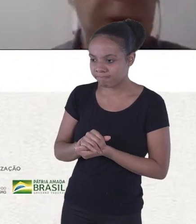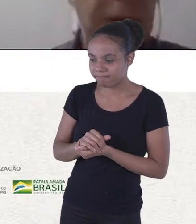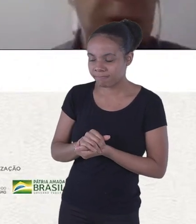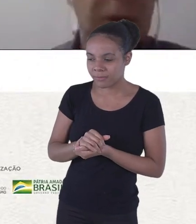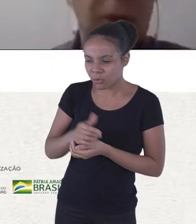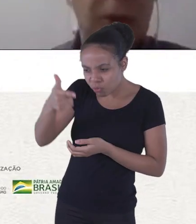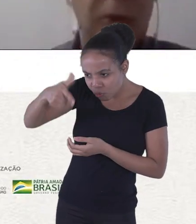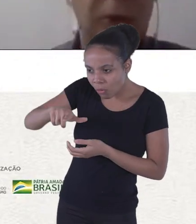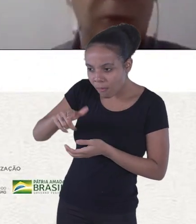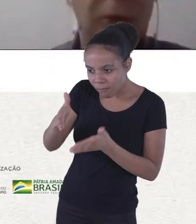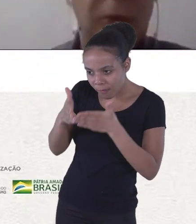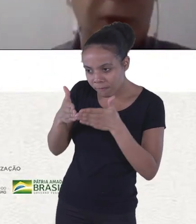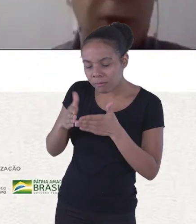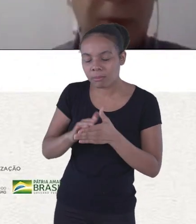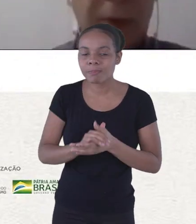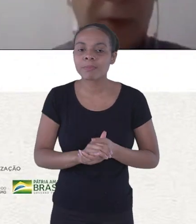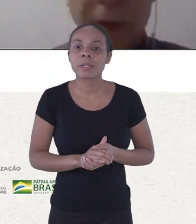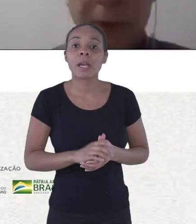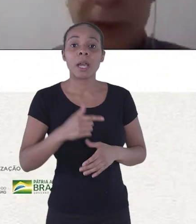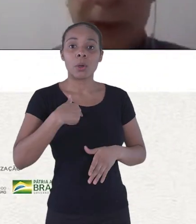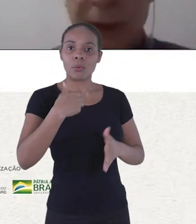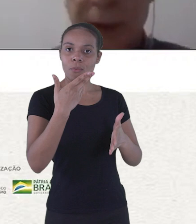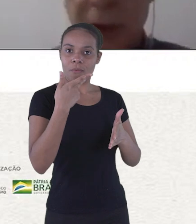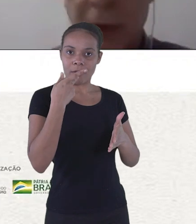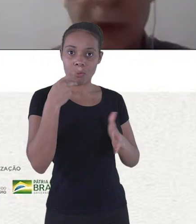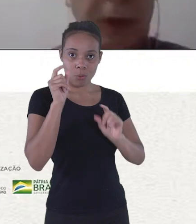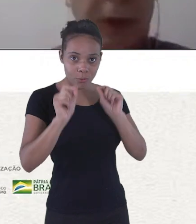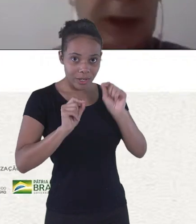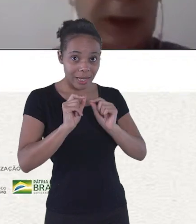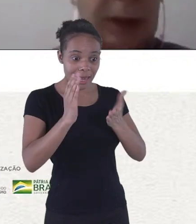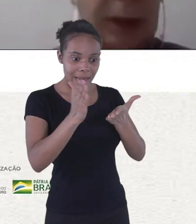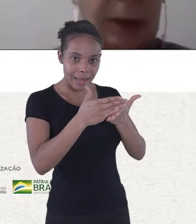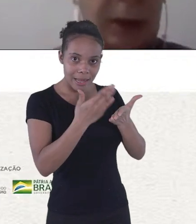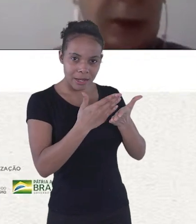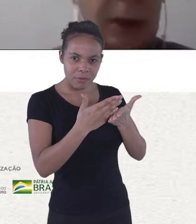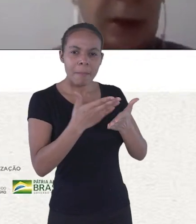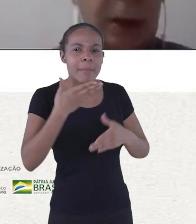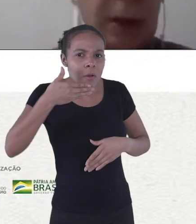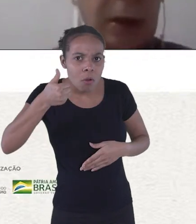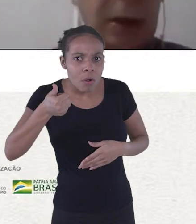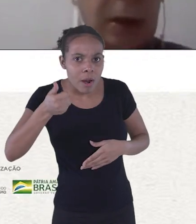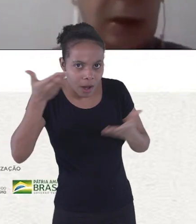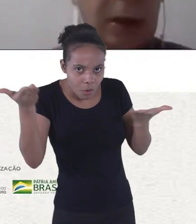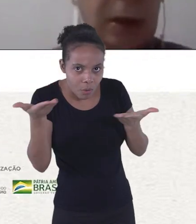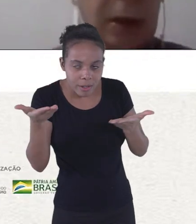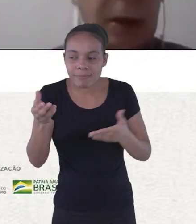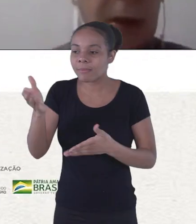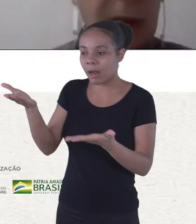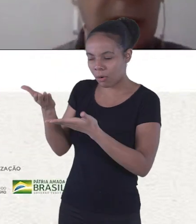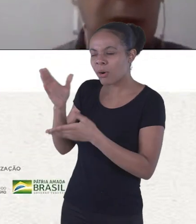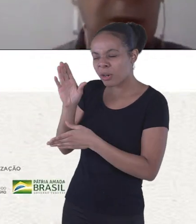Eu estou dizendo que o livro dele é de uma transparência. Melhorou aí agora? Agora sim.